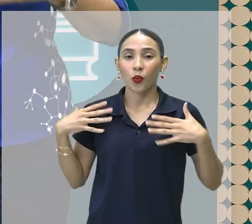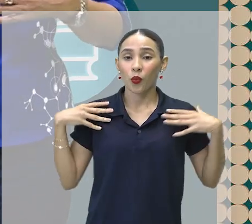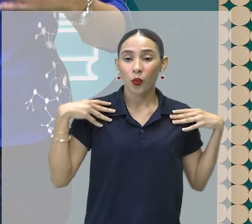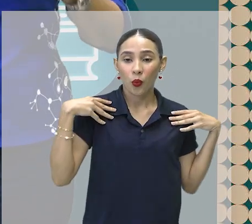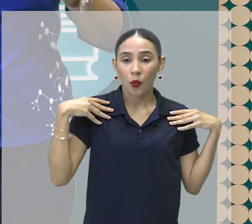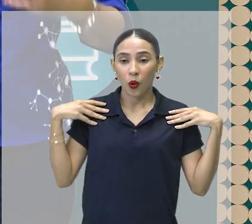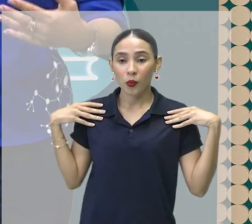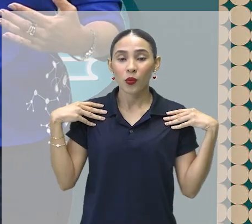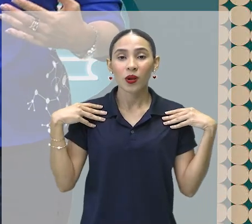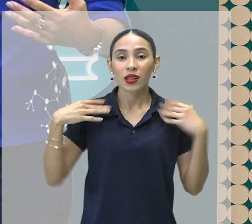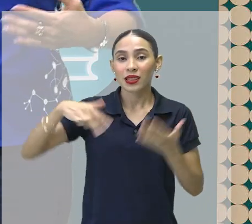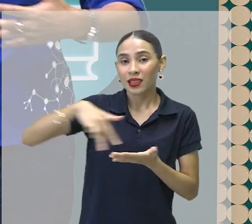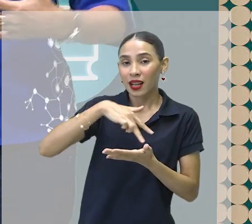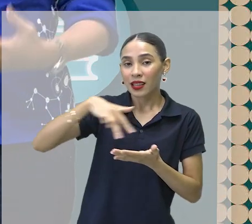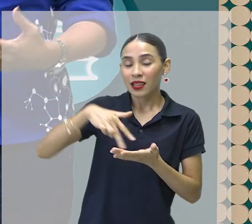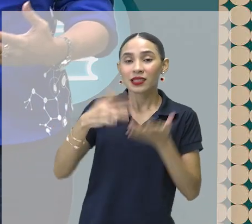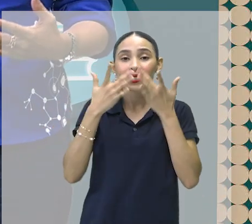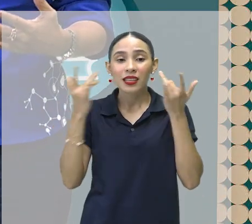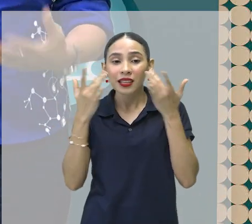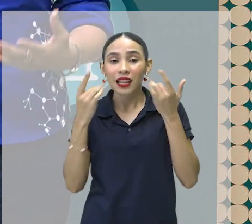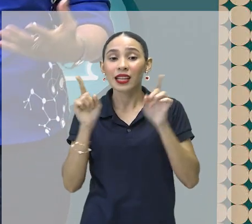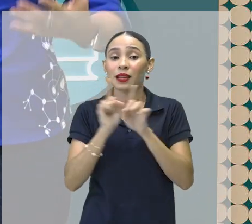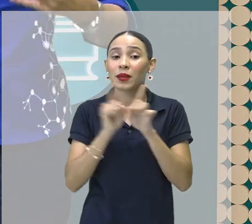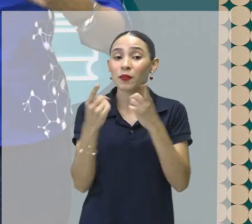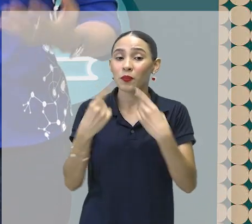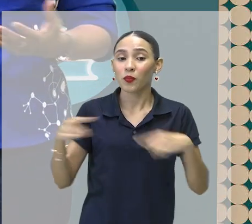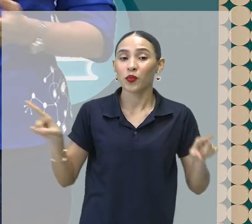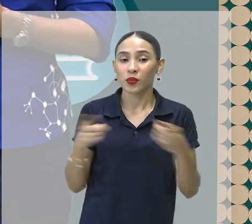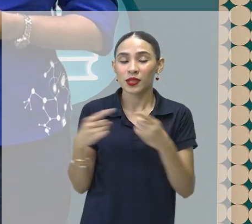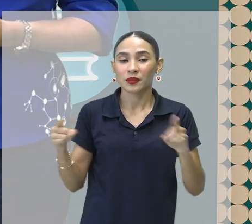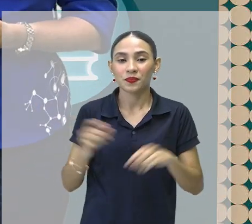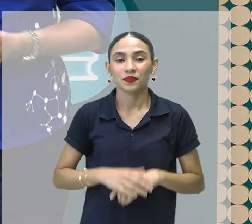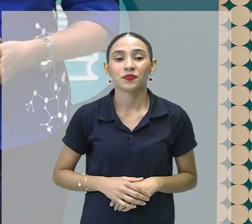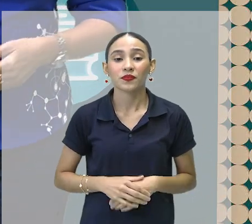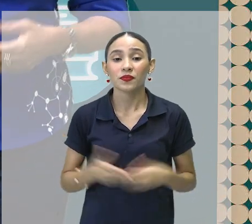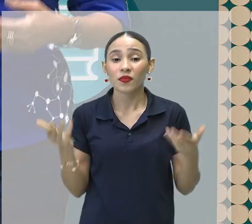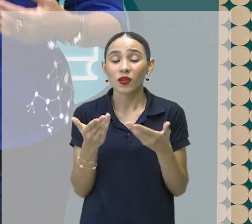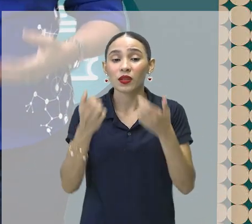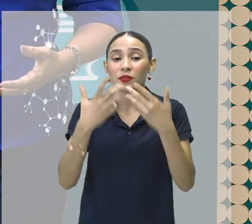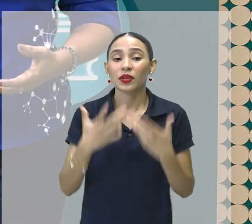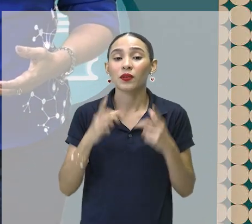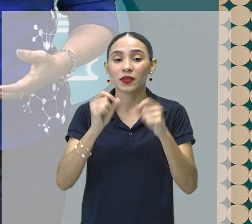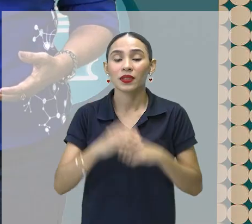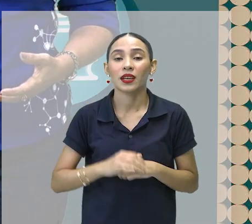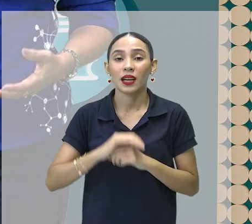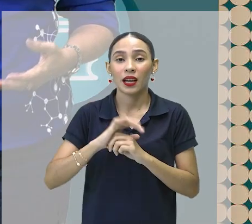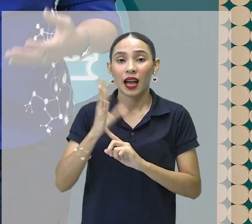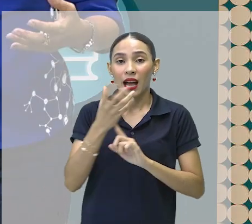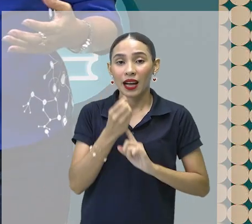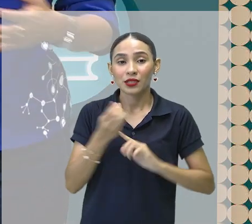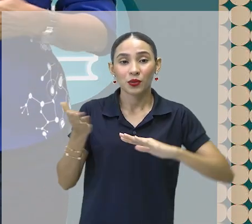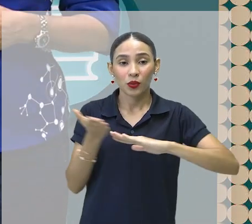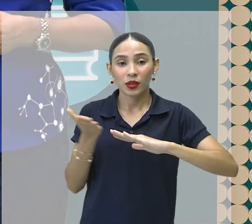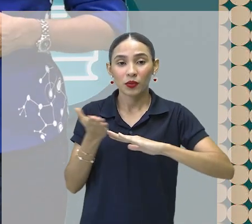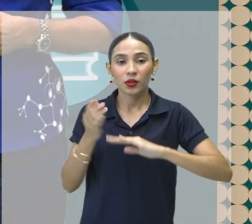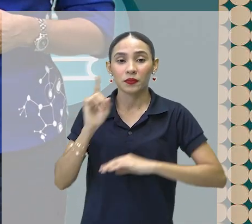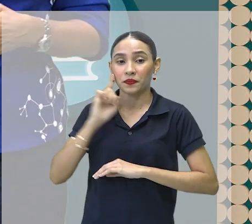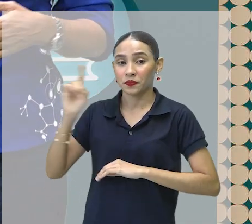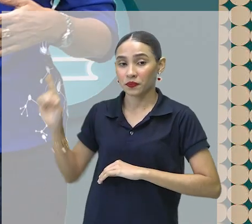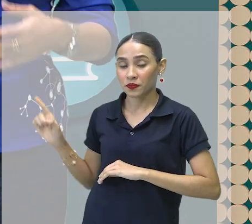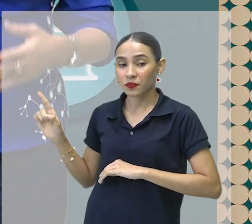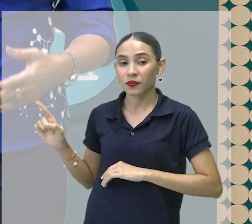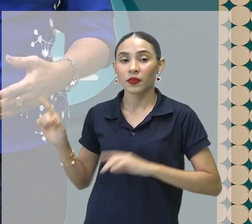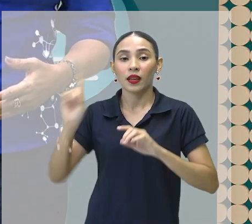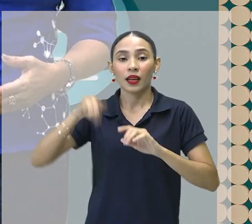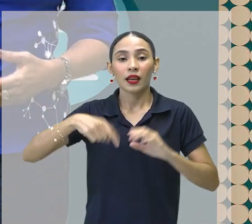da dança, da teatralidade e da música, certo? E agora vamos falar sobre a arte contemporânea. A arte